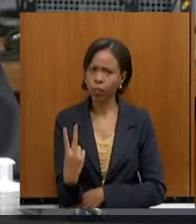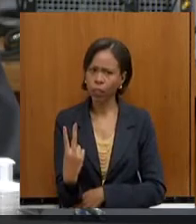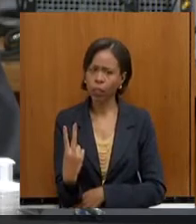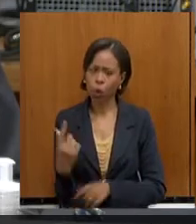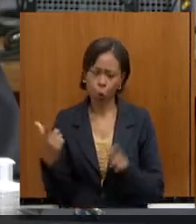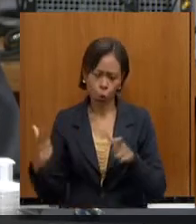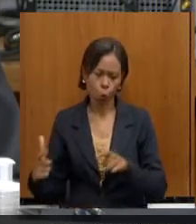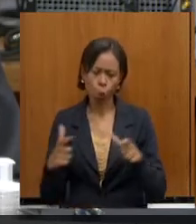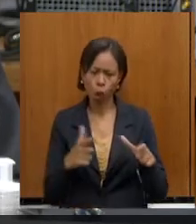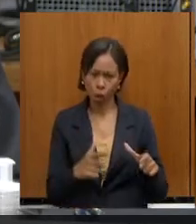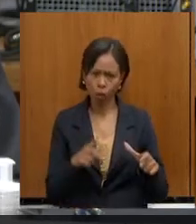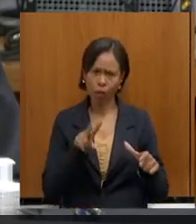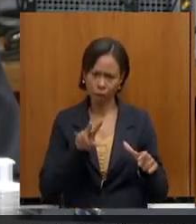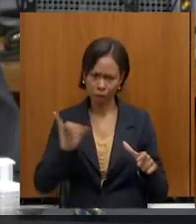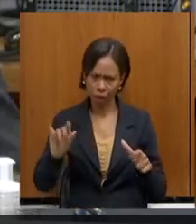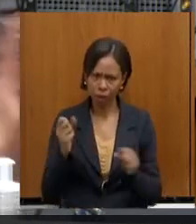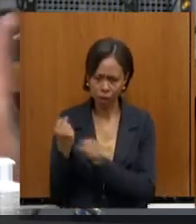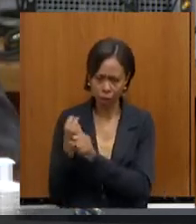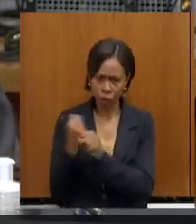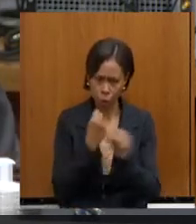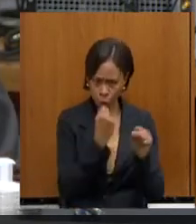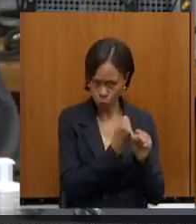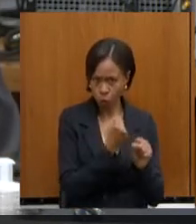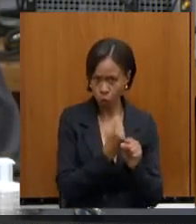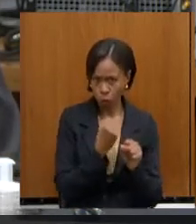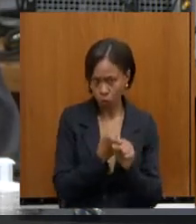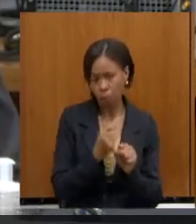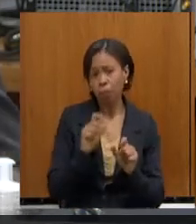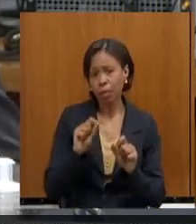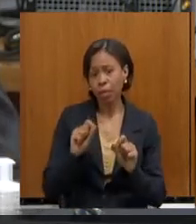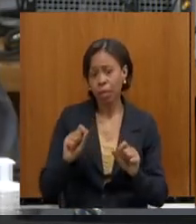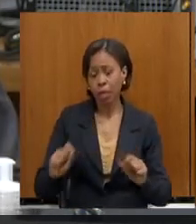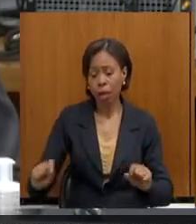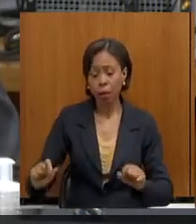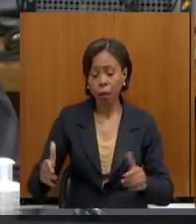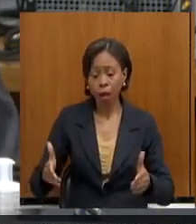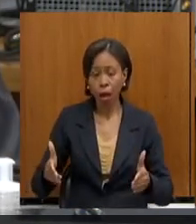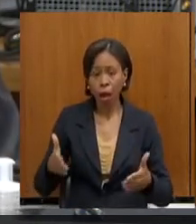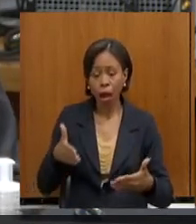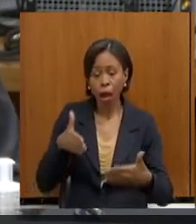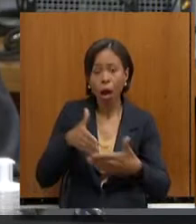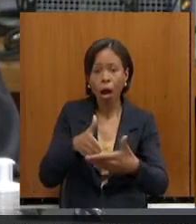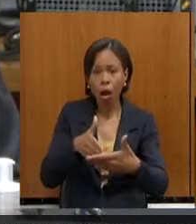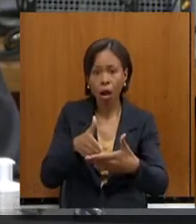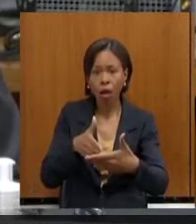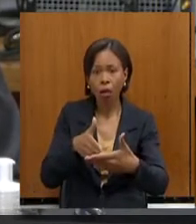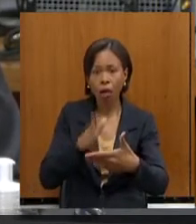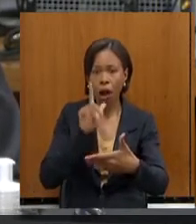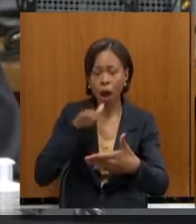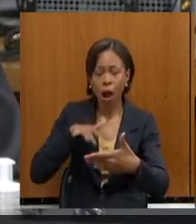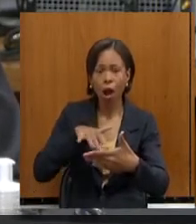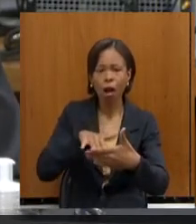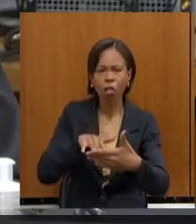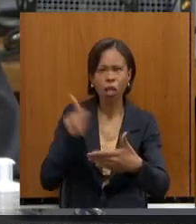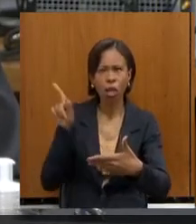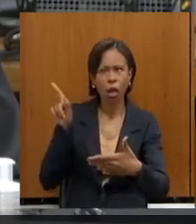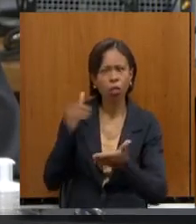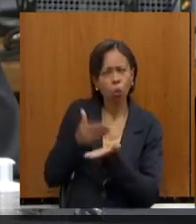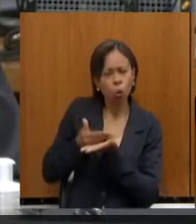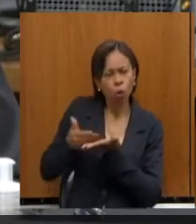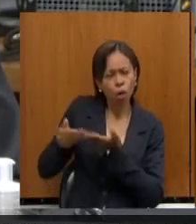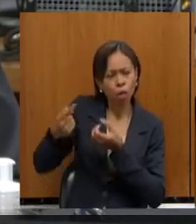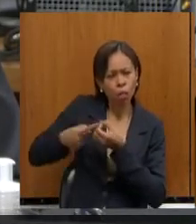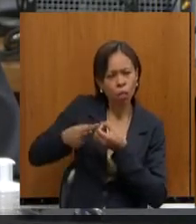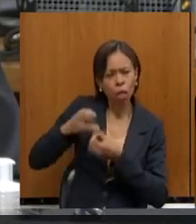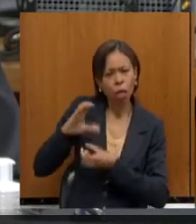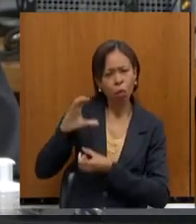poder reter a água logo no começo do né seria em Contagem mais ou menos né a